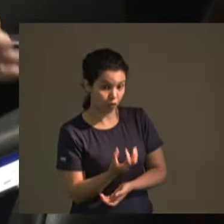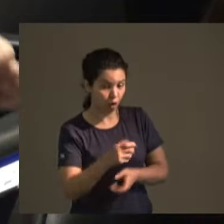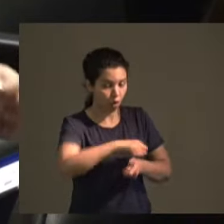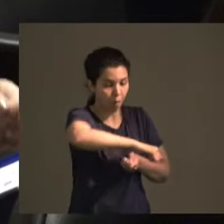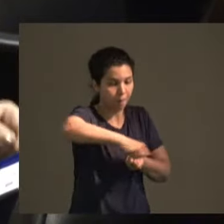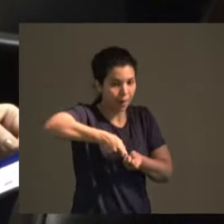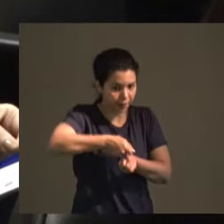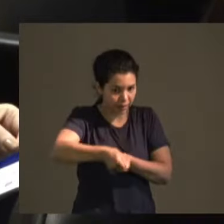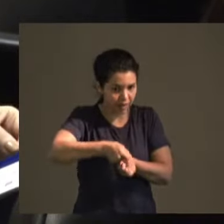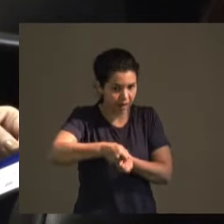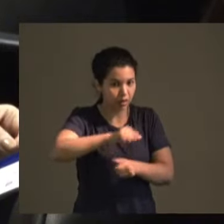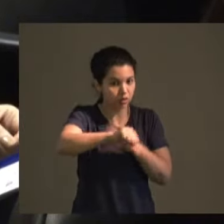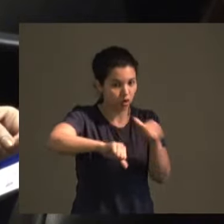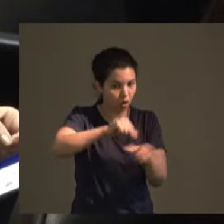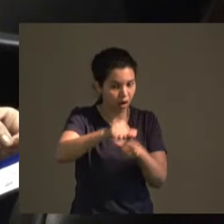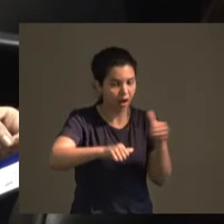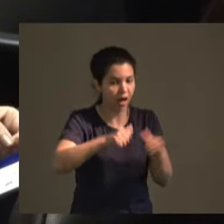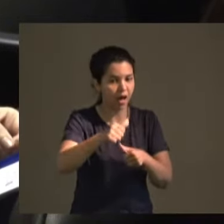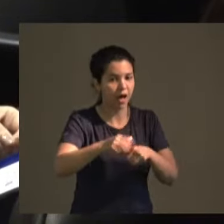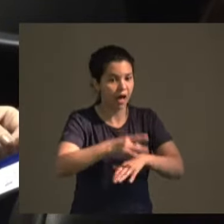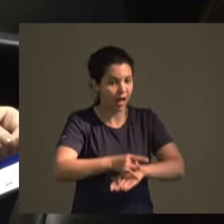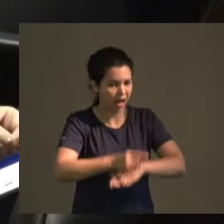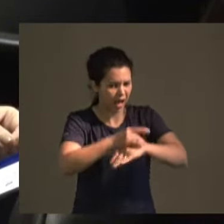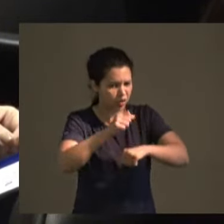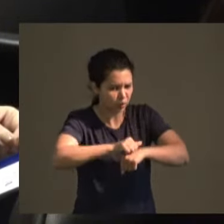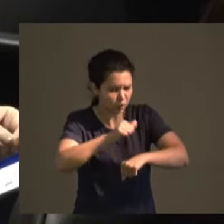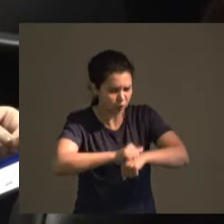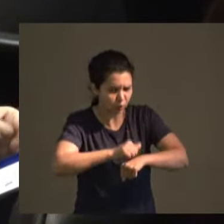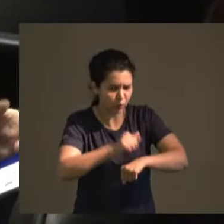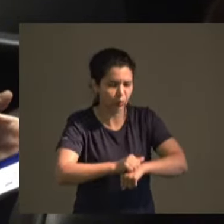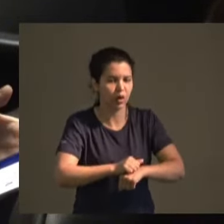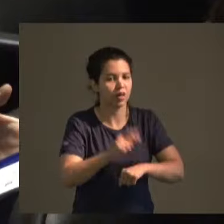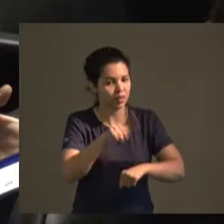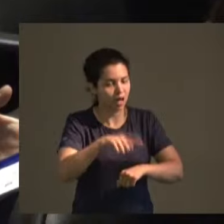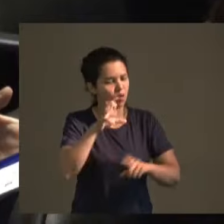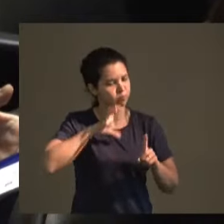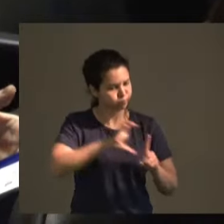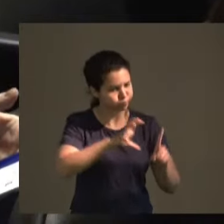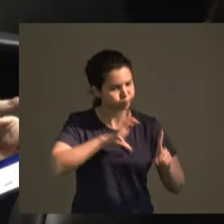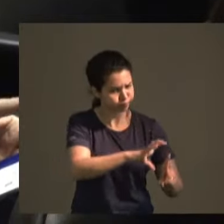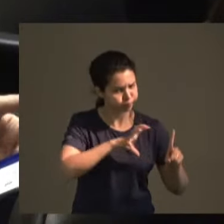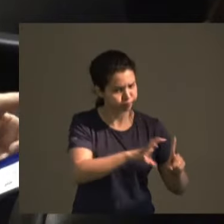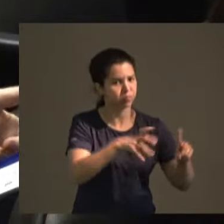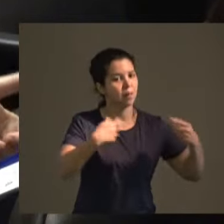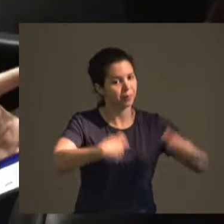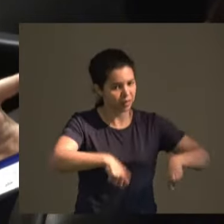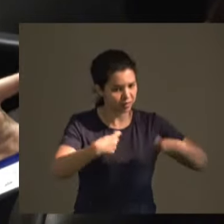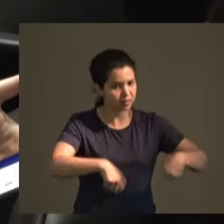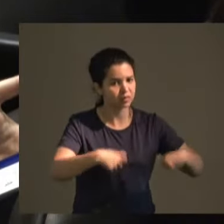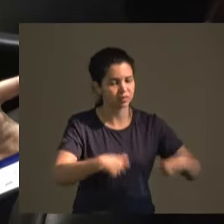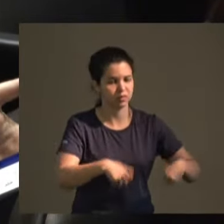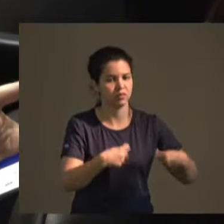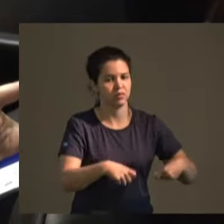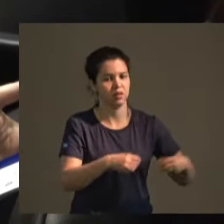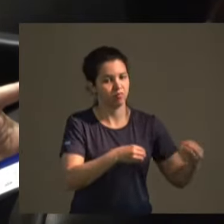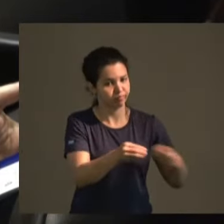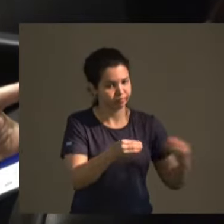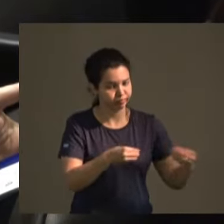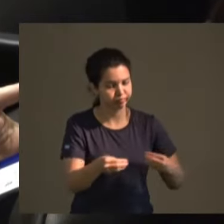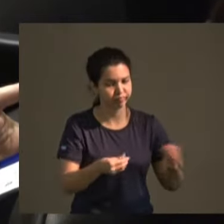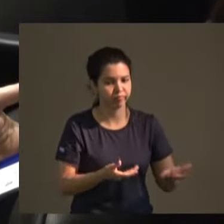Mas é isso que a gente precisa fazer para poder que isso realmente se torne realizável,